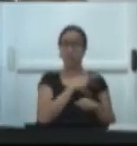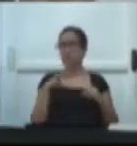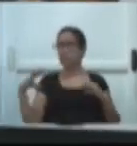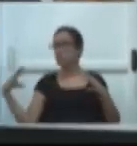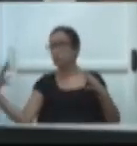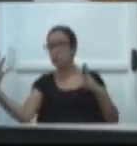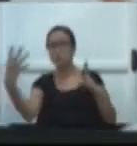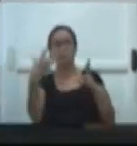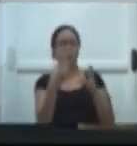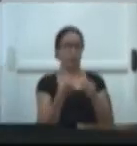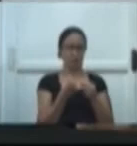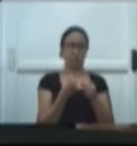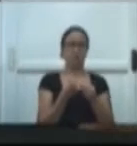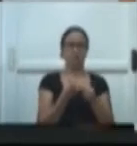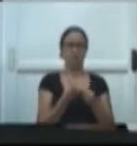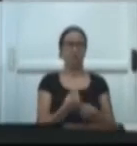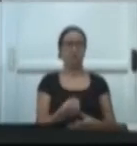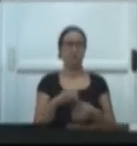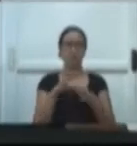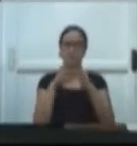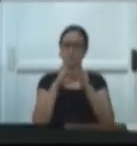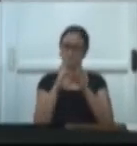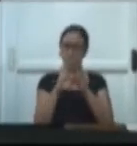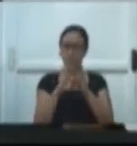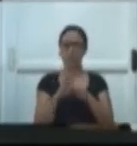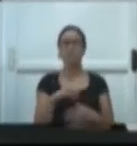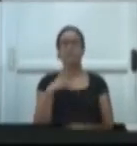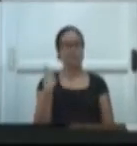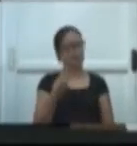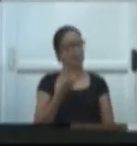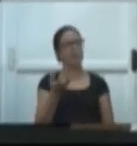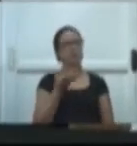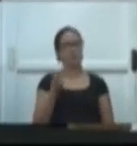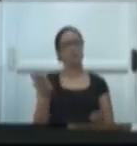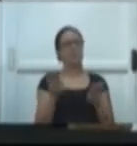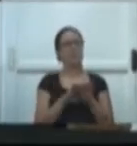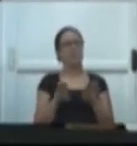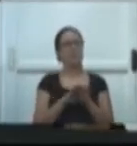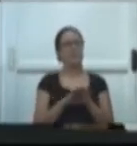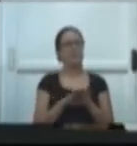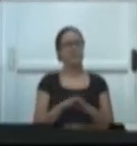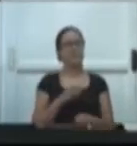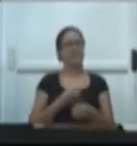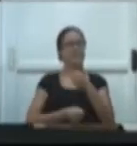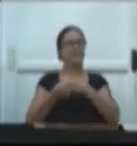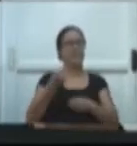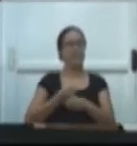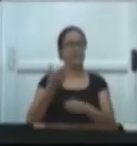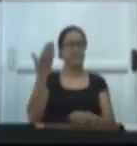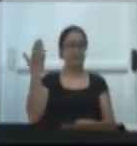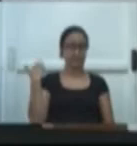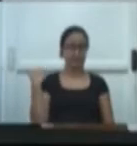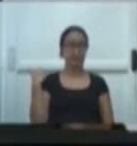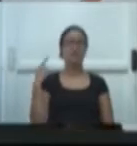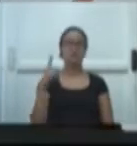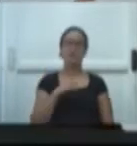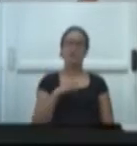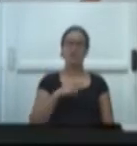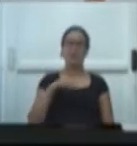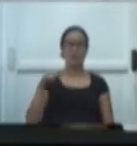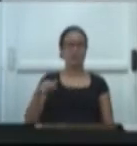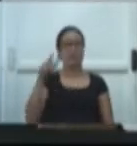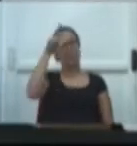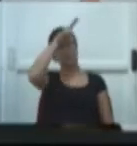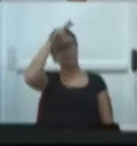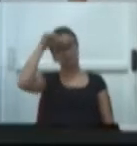quer discutir o salário de todos juntos. E é isso que nós queremos. O ano passado foi feito na Prefeitura a reestruturação dos comissionados